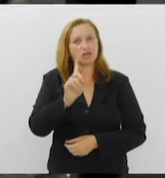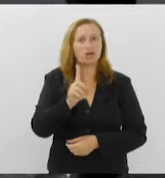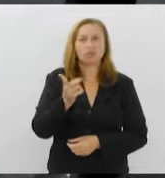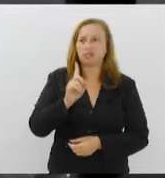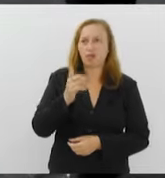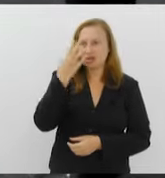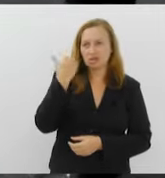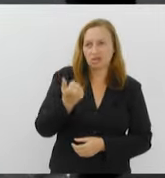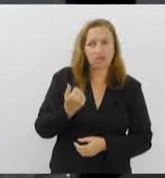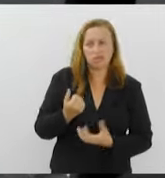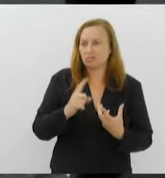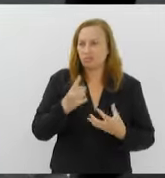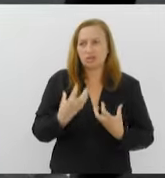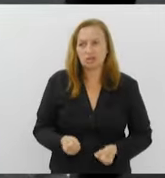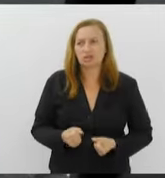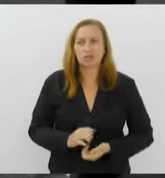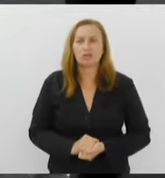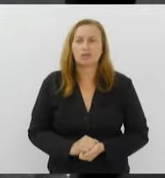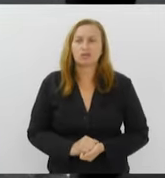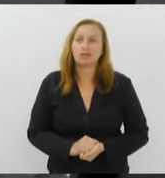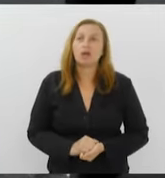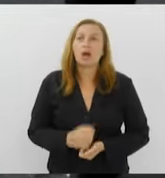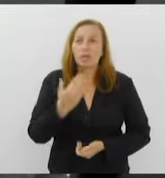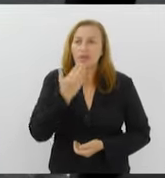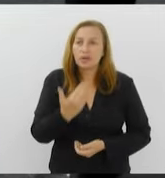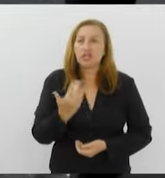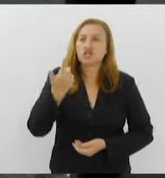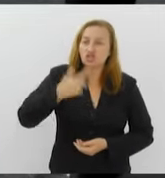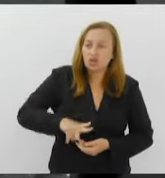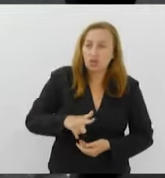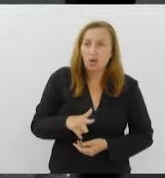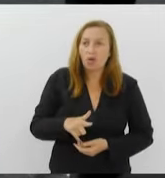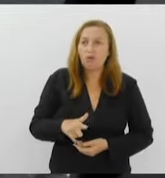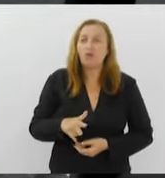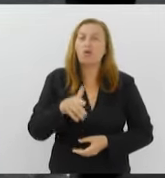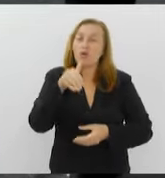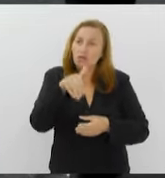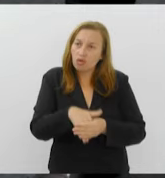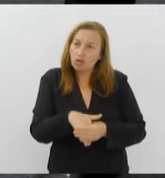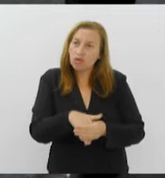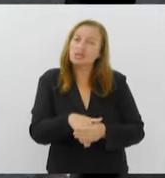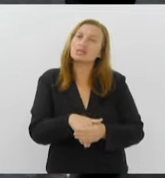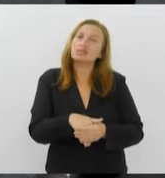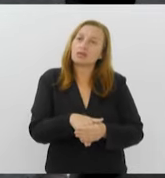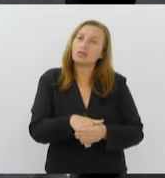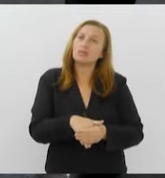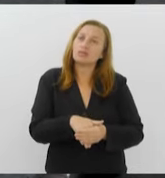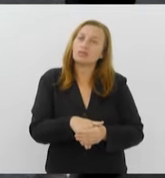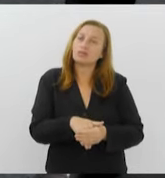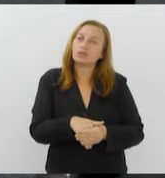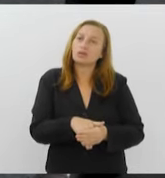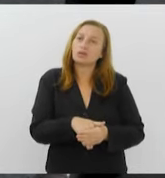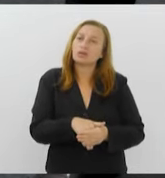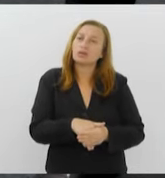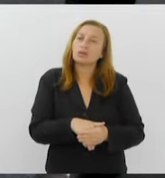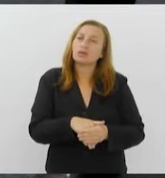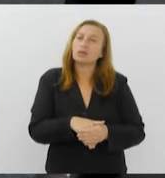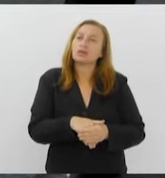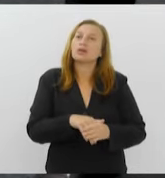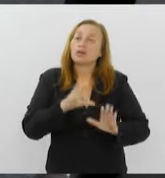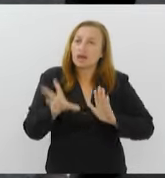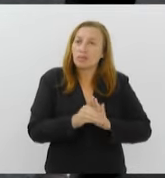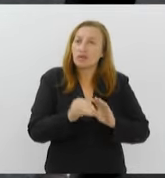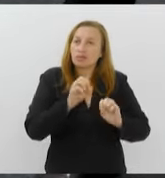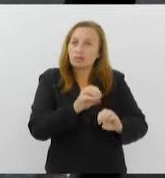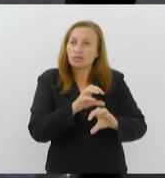não aceito. Presidente, eu vou pedir verificação de novo na votação da emenda da educação e de novo no parecer final, que não era necessário. Só vou fazer